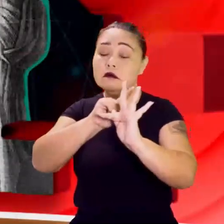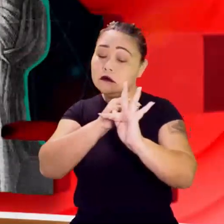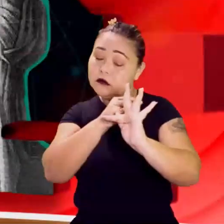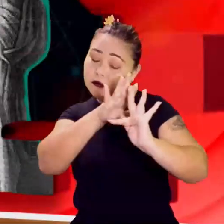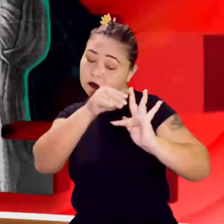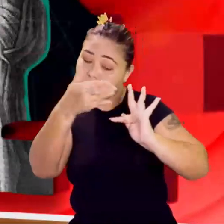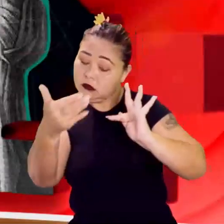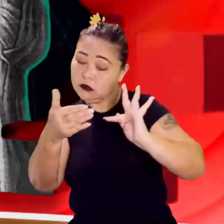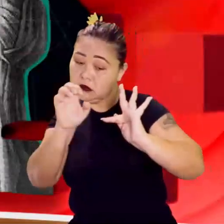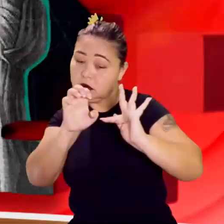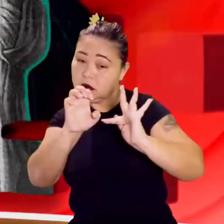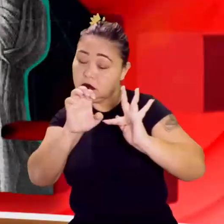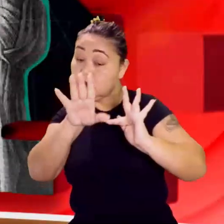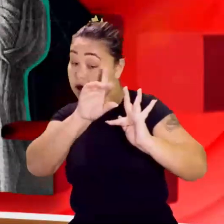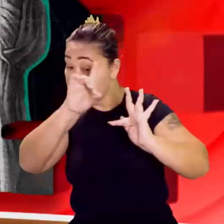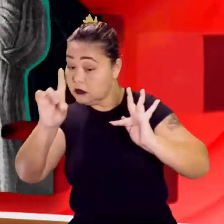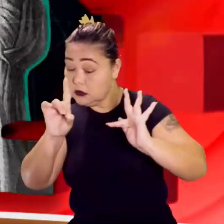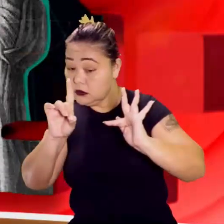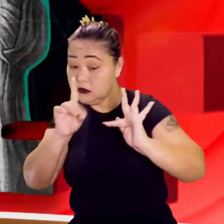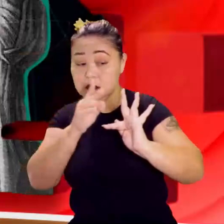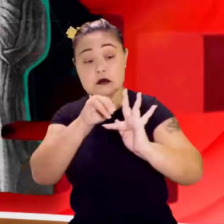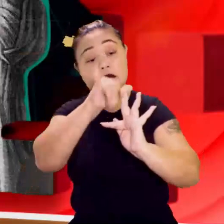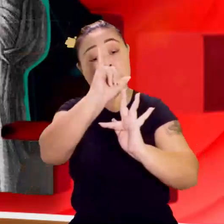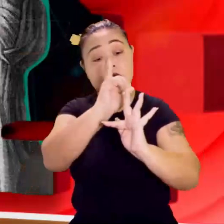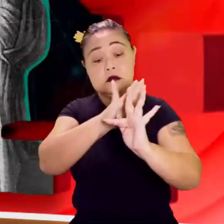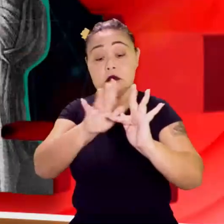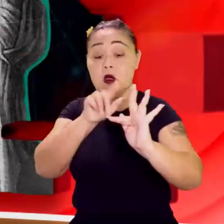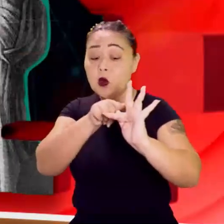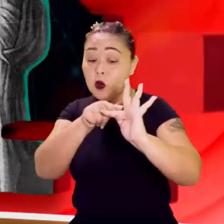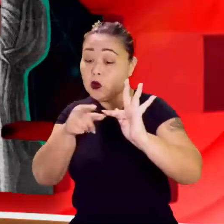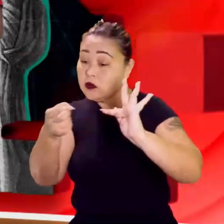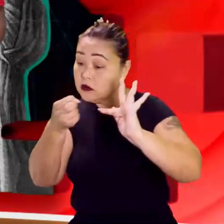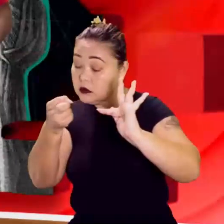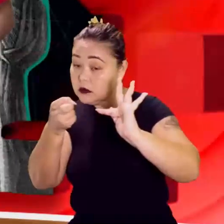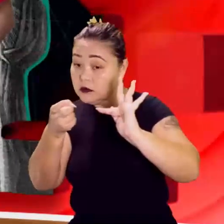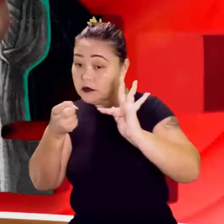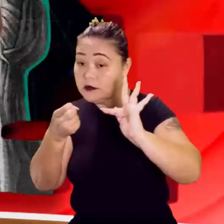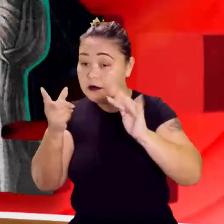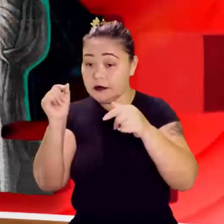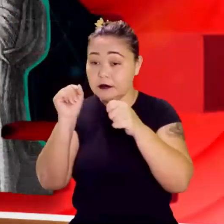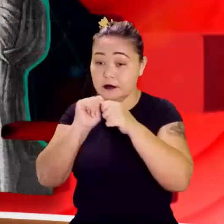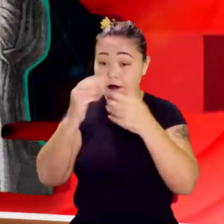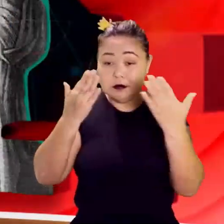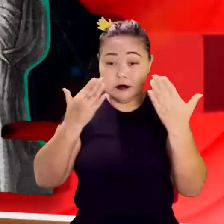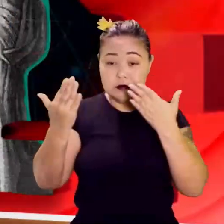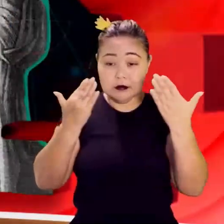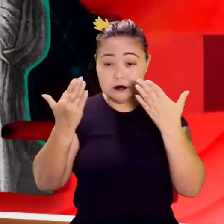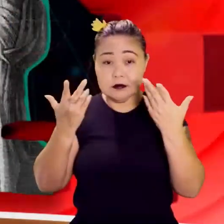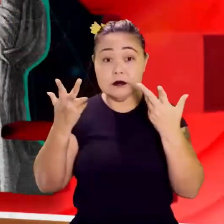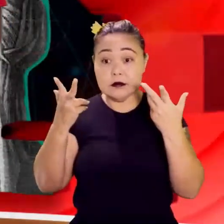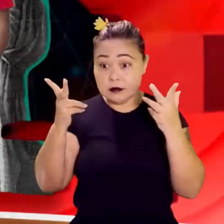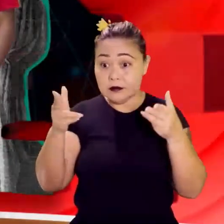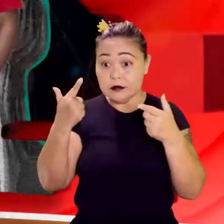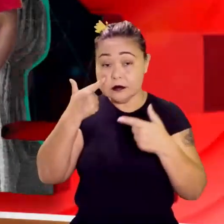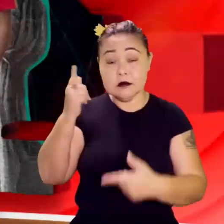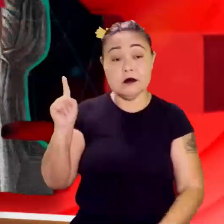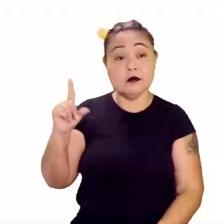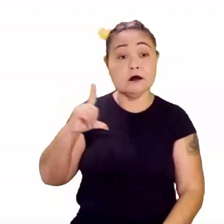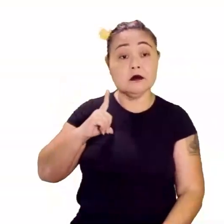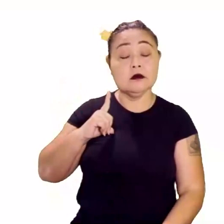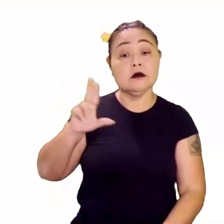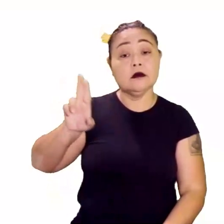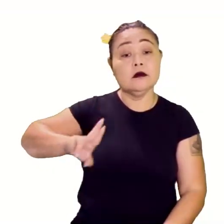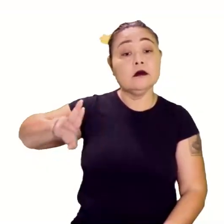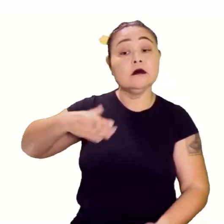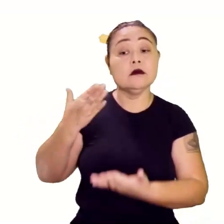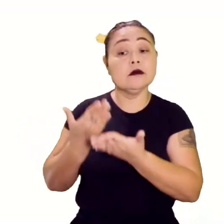lado esquerdo, do lado direito do y e toca no x. Isso. Vamos fazer essa comparação? Vamos ver os dois juntos? Olha lá.